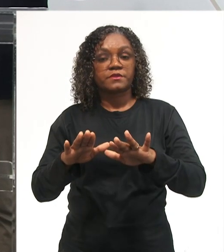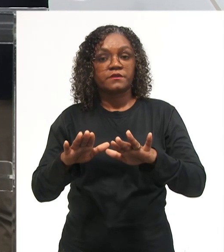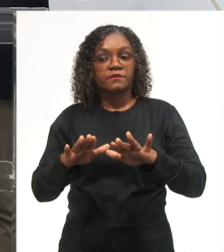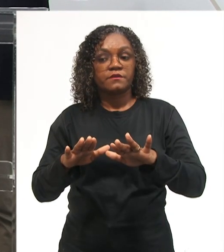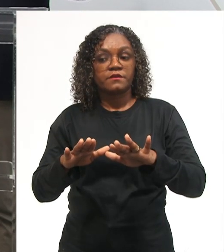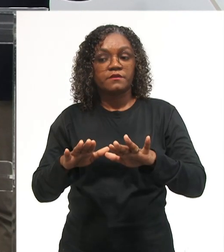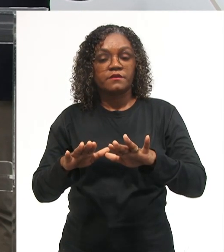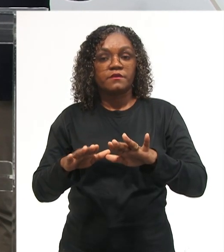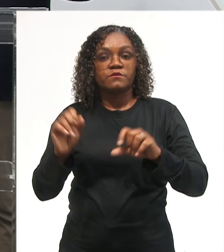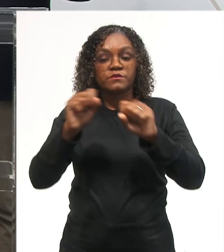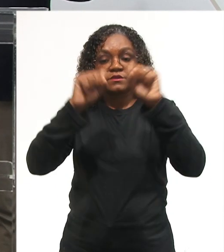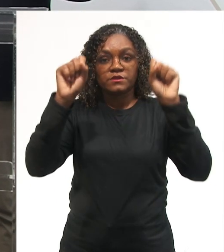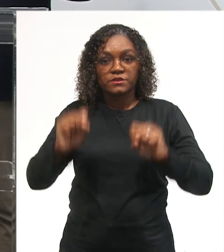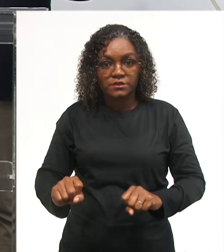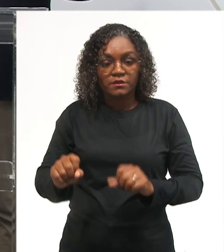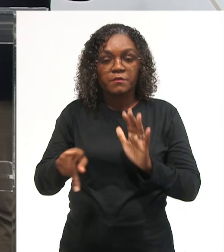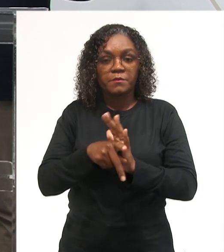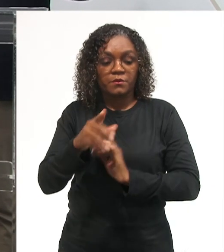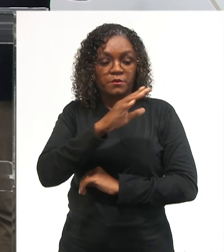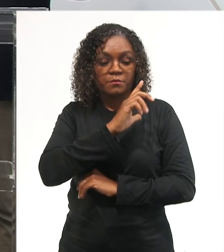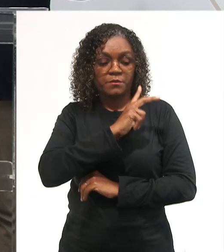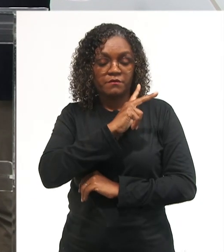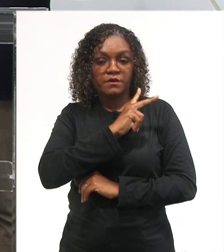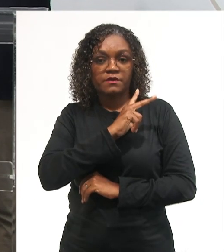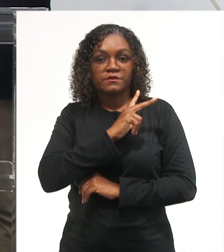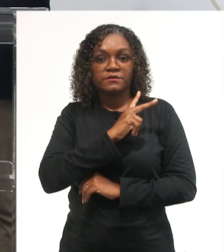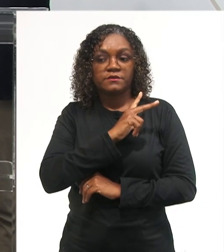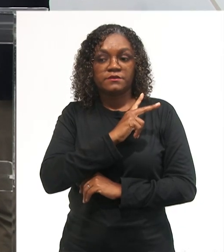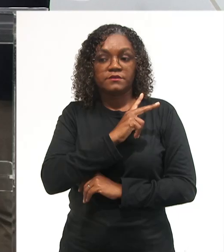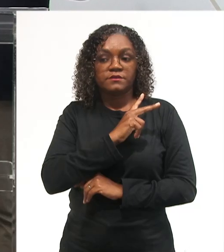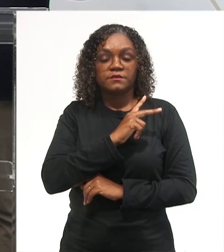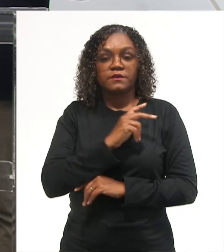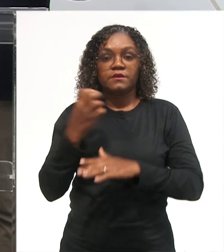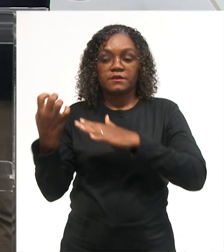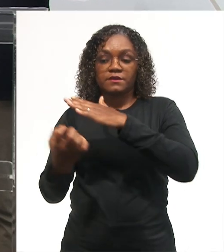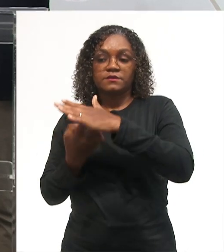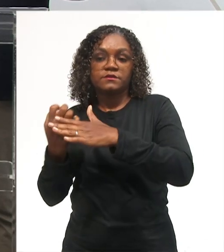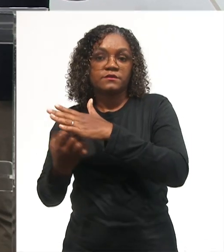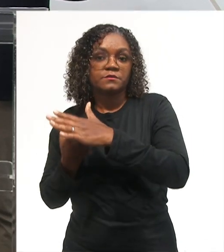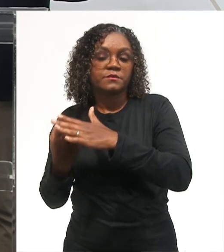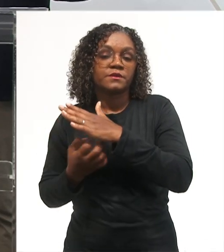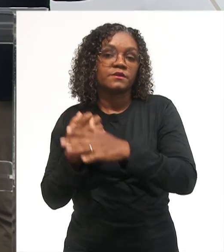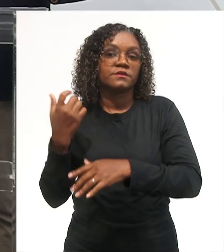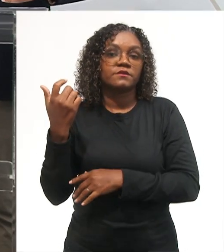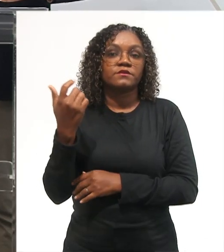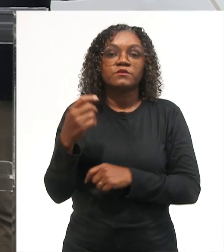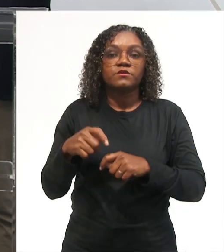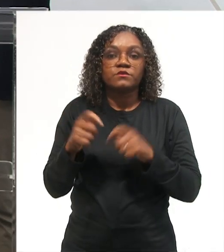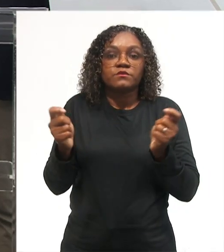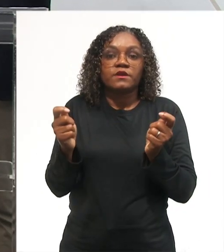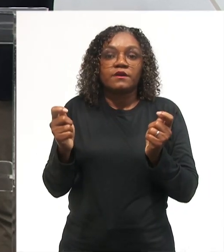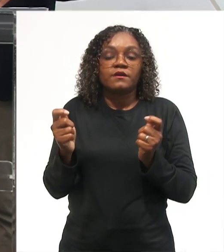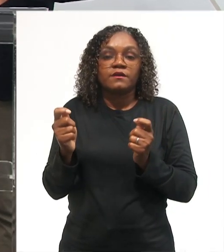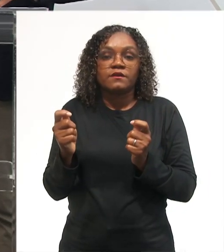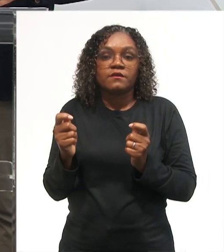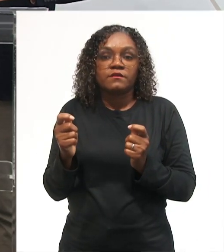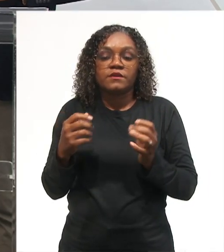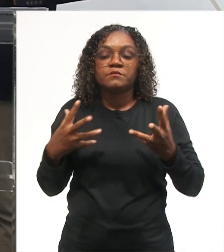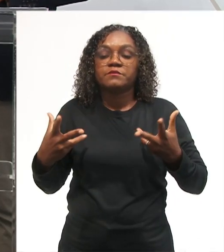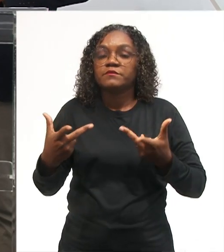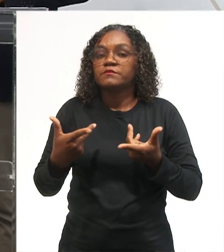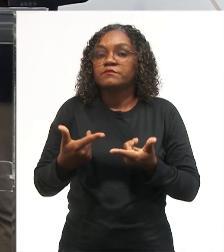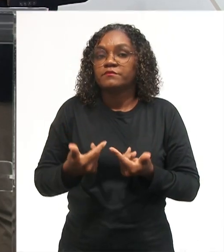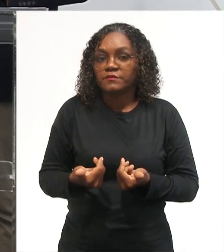num sistema de mercado privado, né, não necessariamente as empresas teriam condições de oferecer aquele produto de modo satisfatório